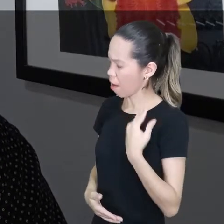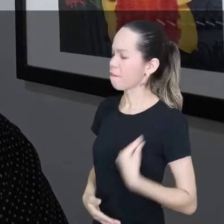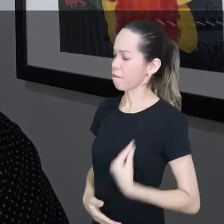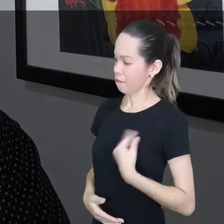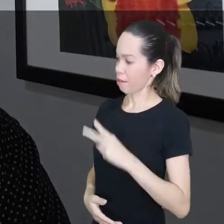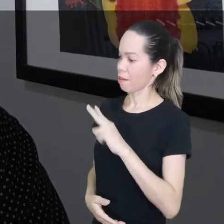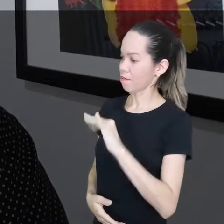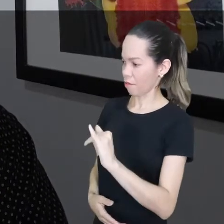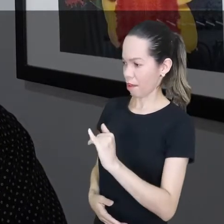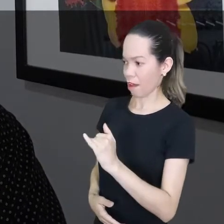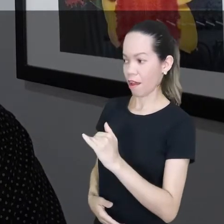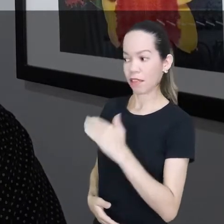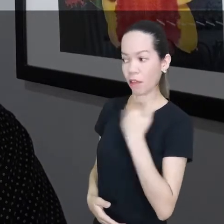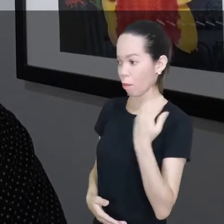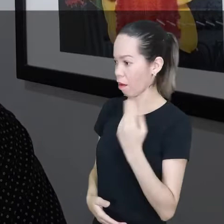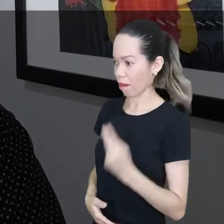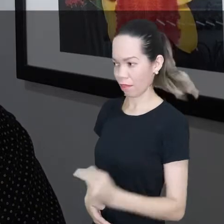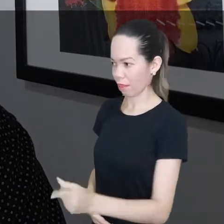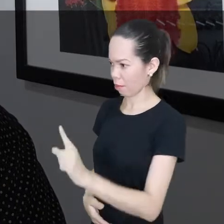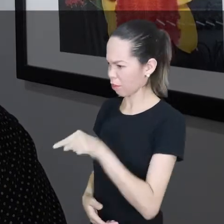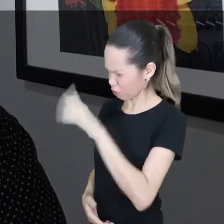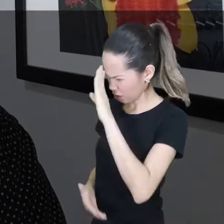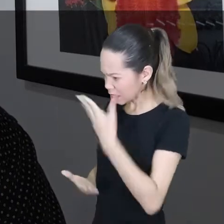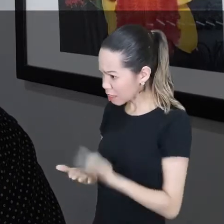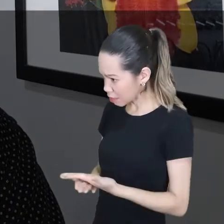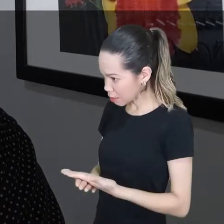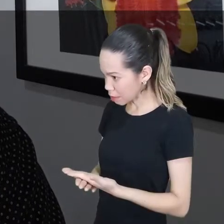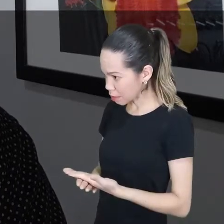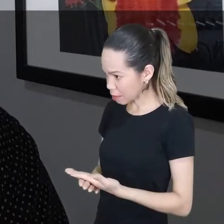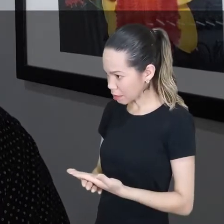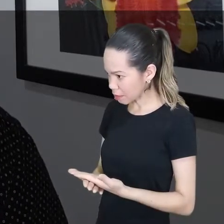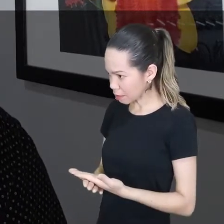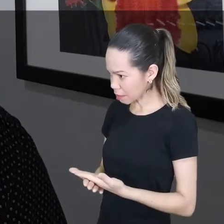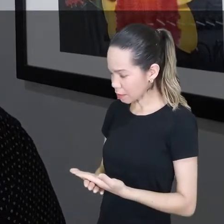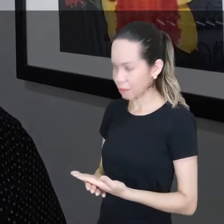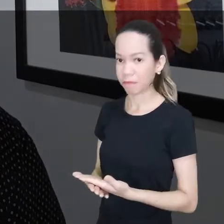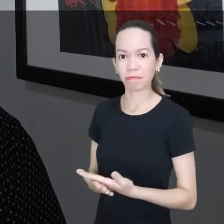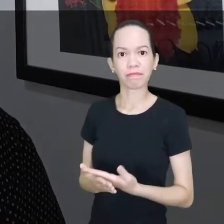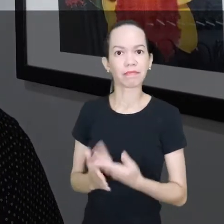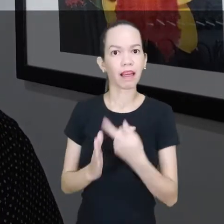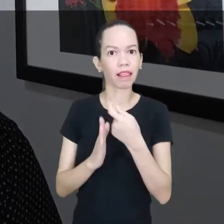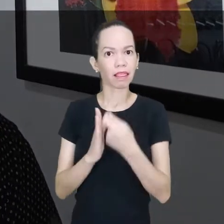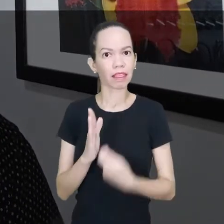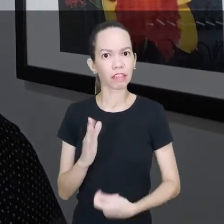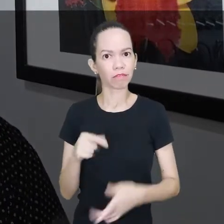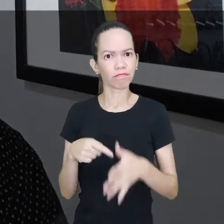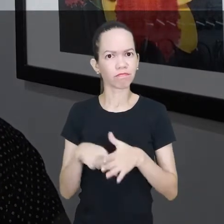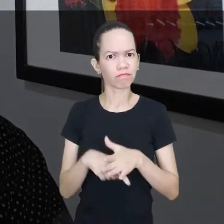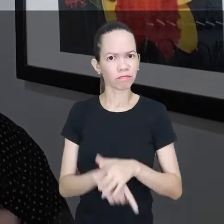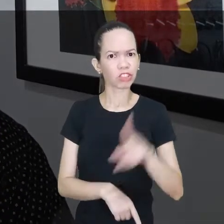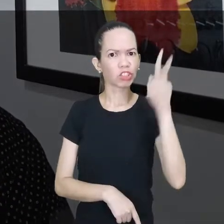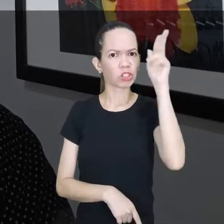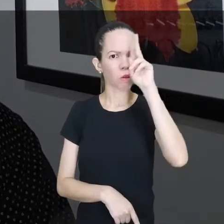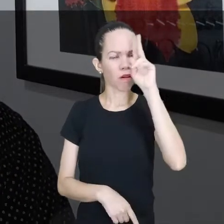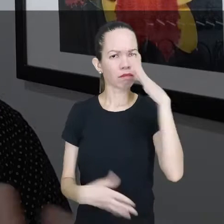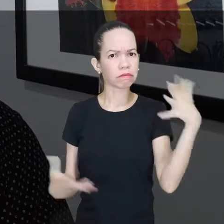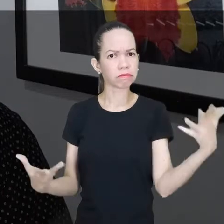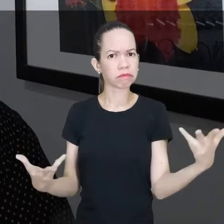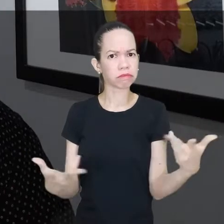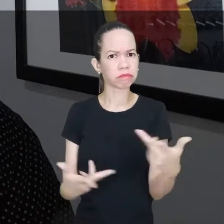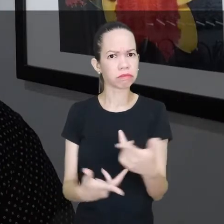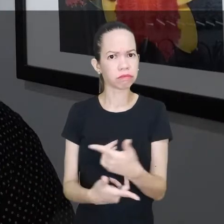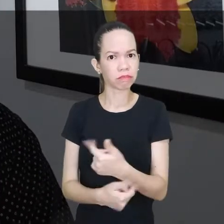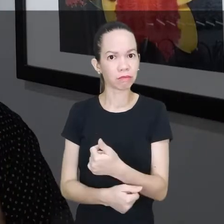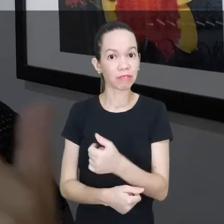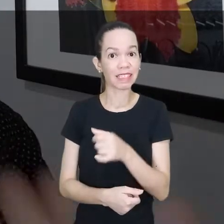não morrerá eternamente. Você crê nisso? Que texto profundo, que história